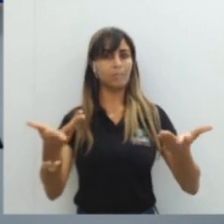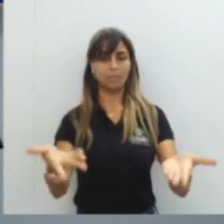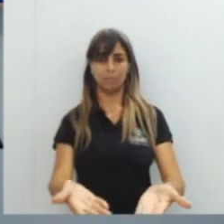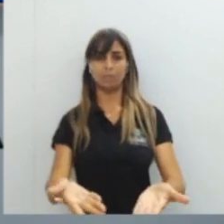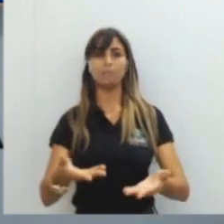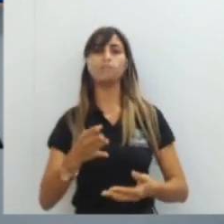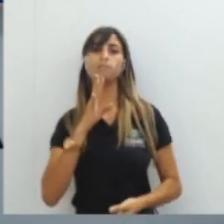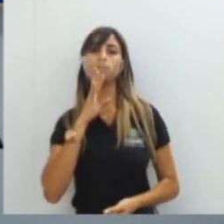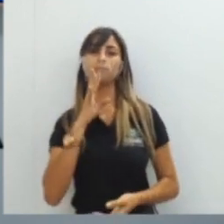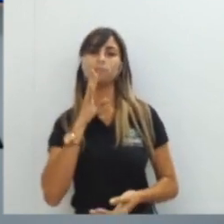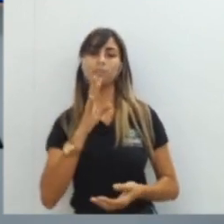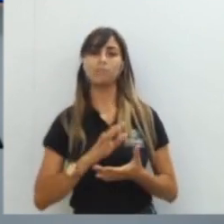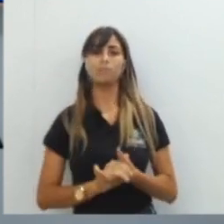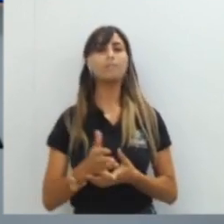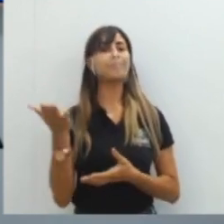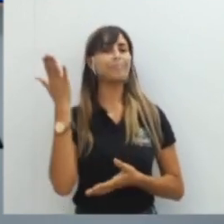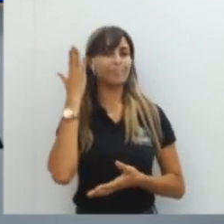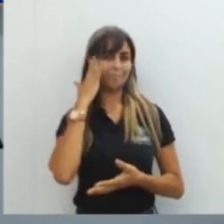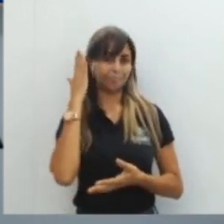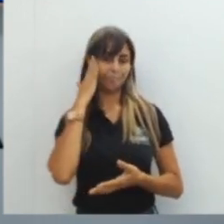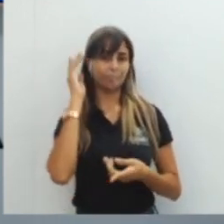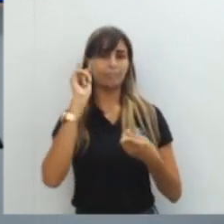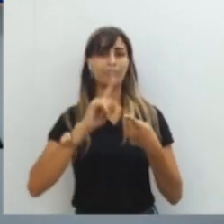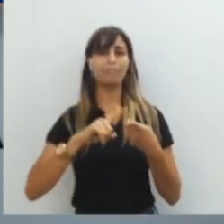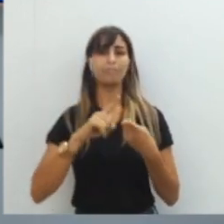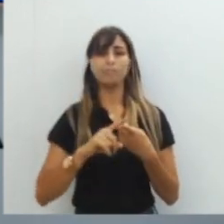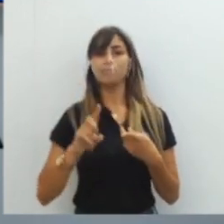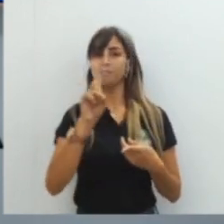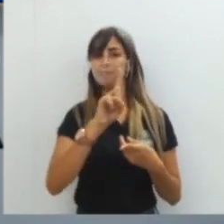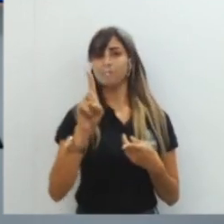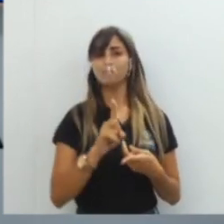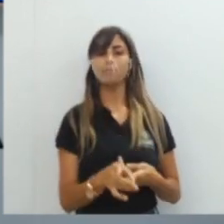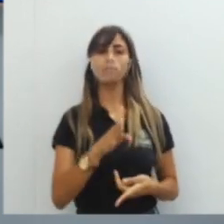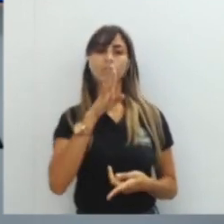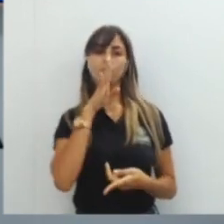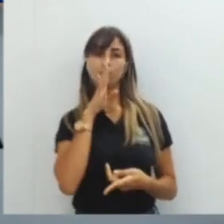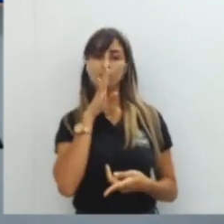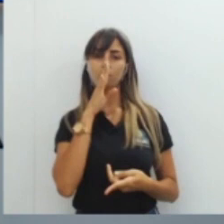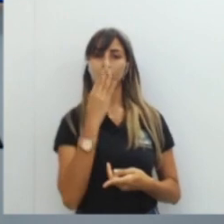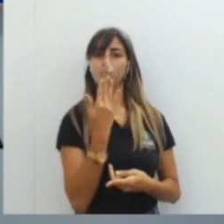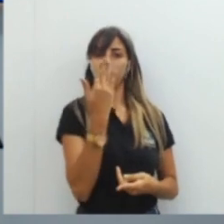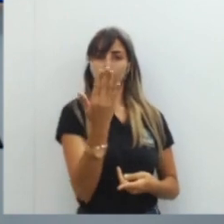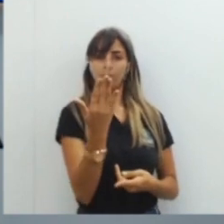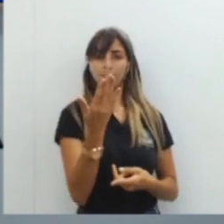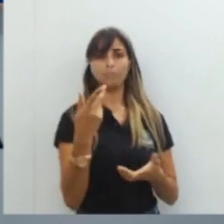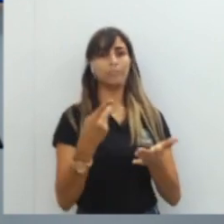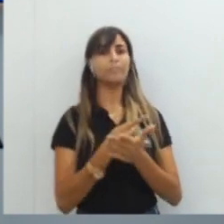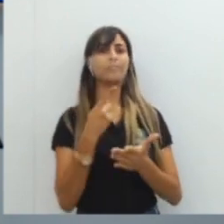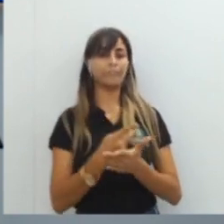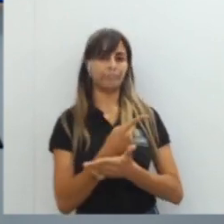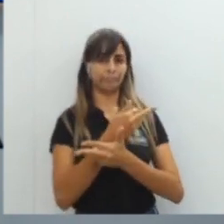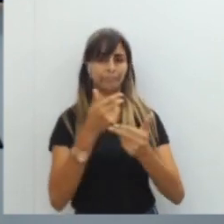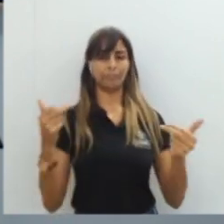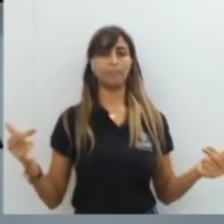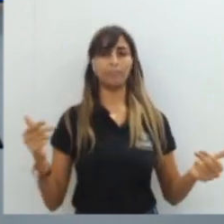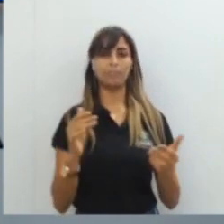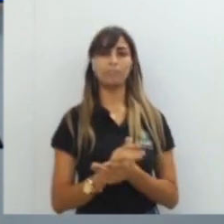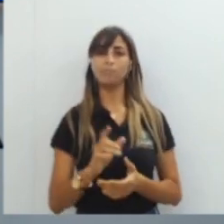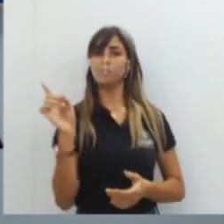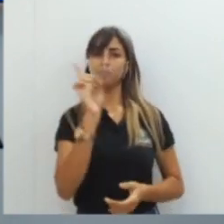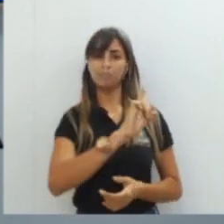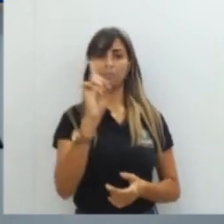com conhecimento e sabedoria, né? Para não se calar diante das injustiças. A gente não